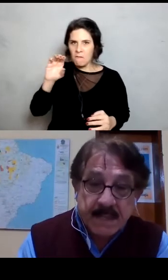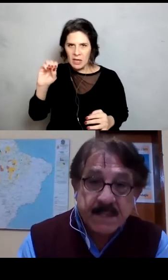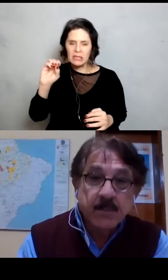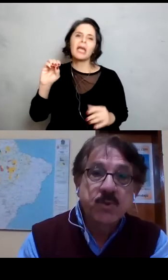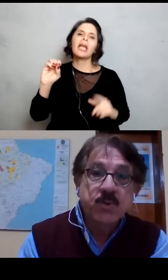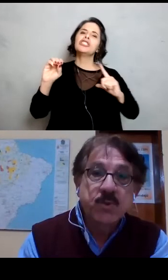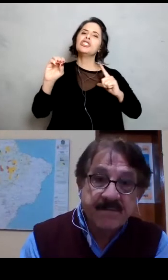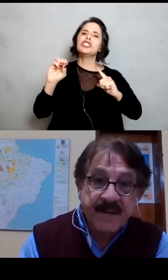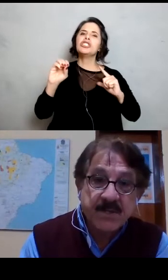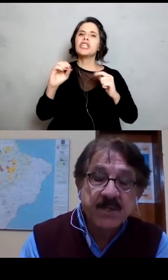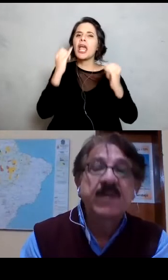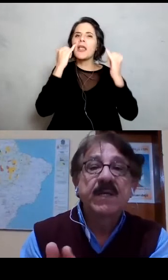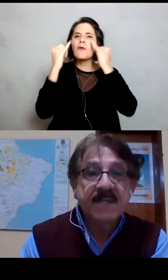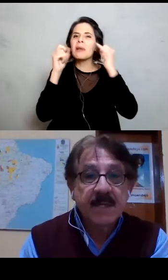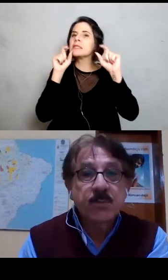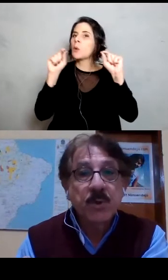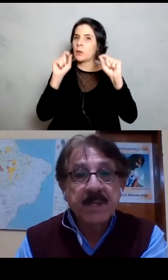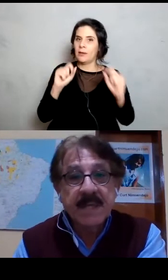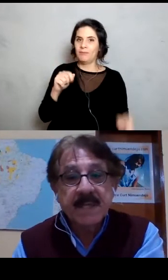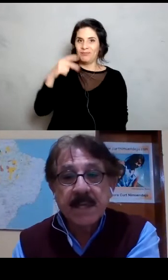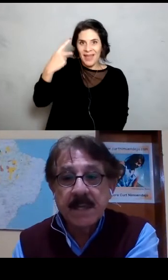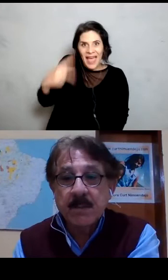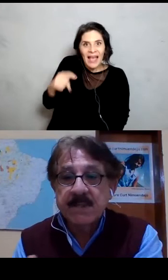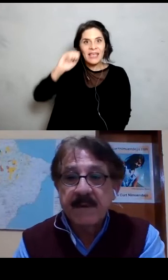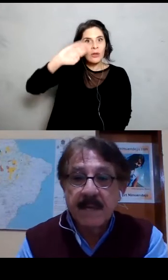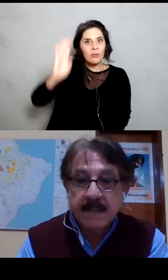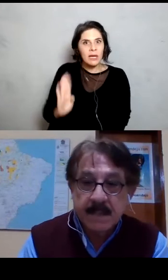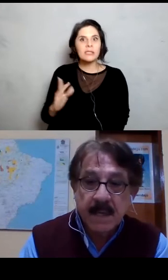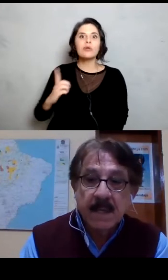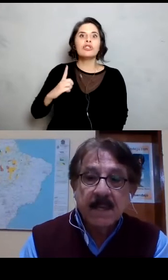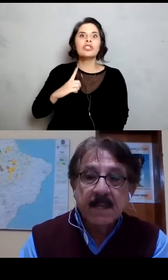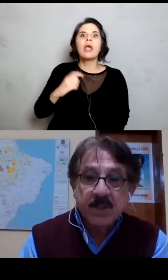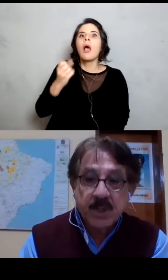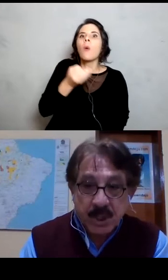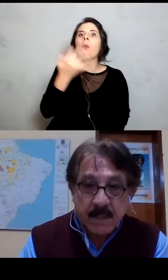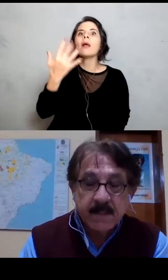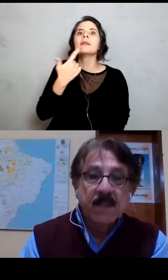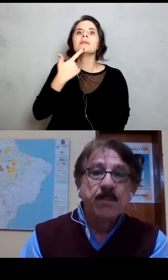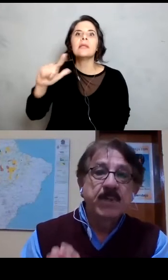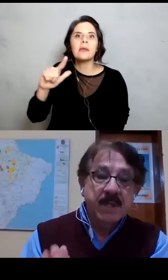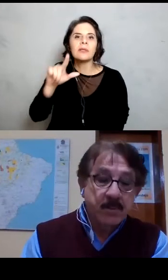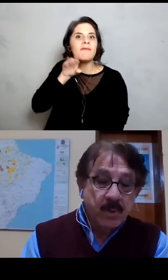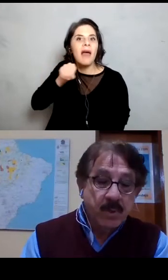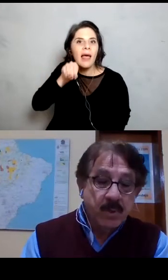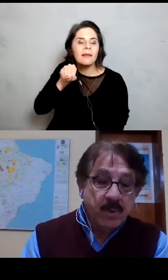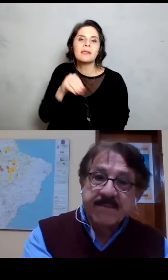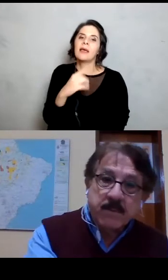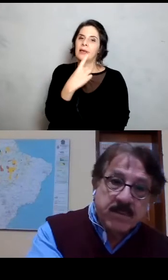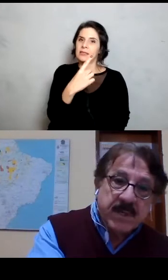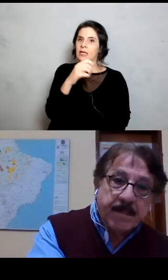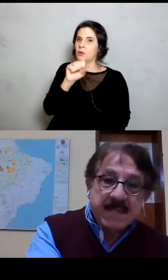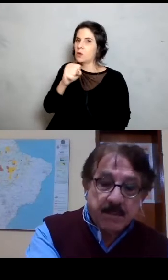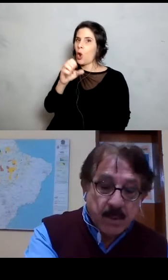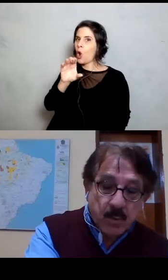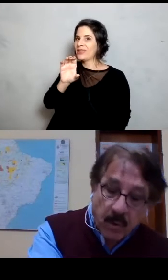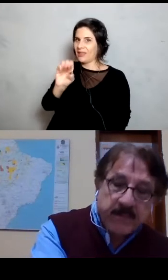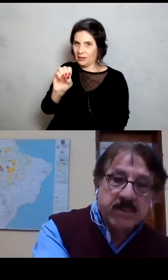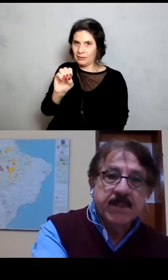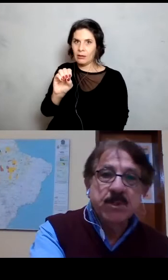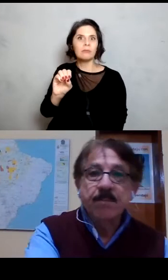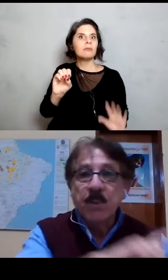no Brasil sobreviventes 180 línguas faladas indígenas. Portanto, houve um